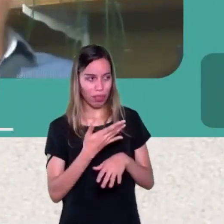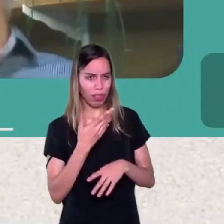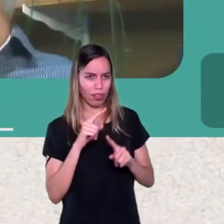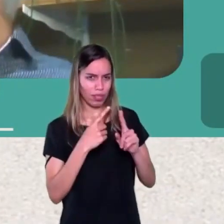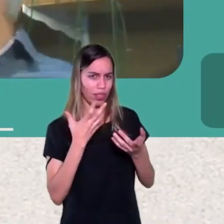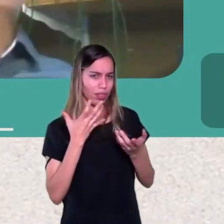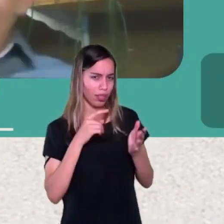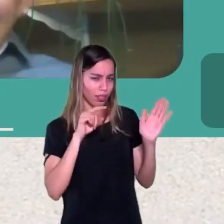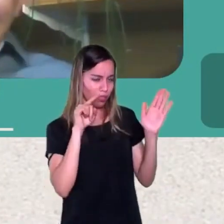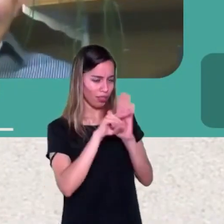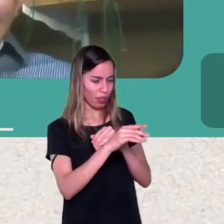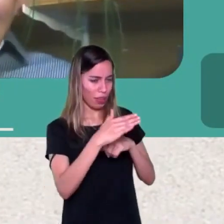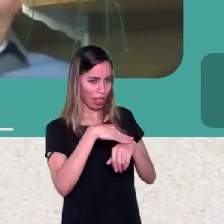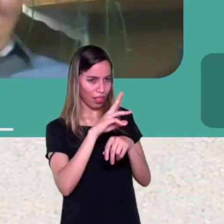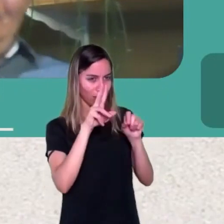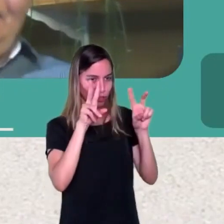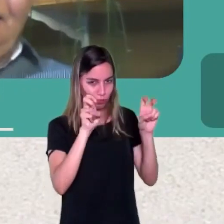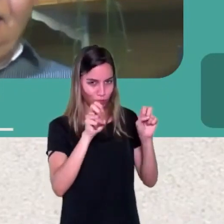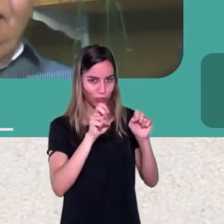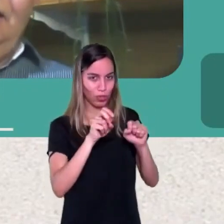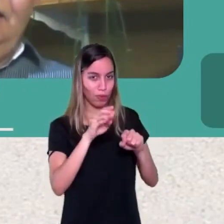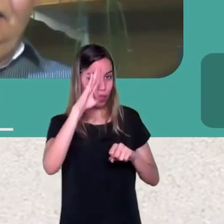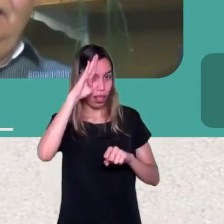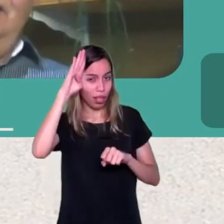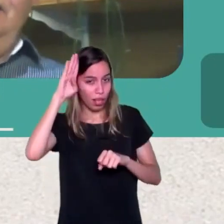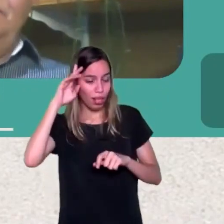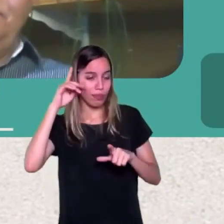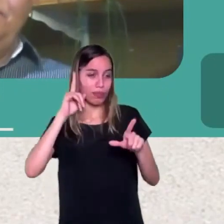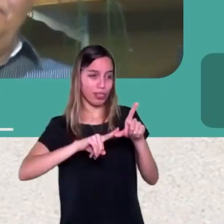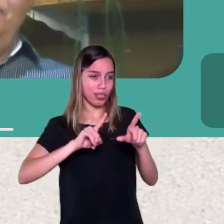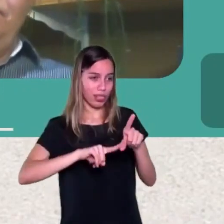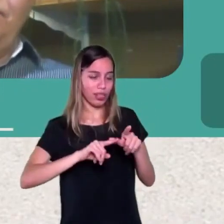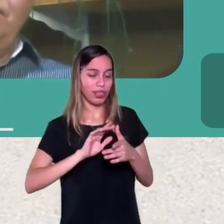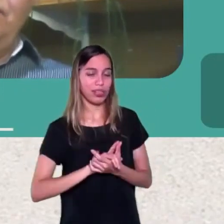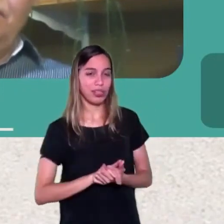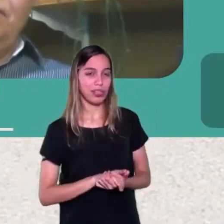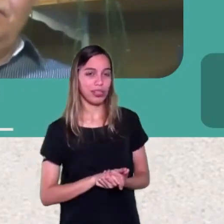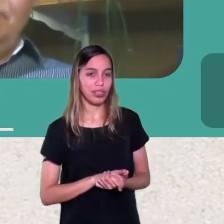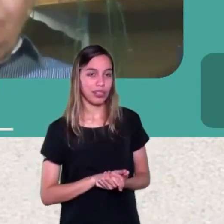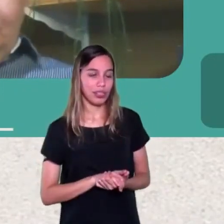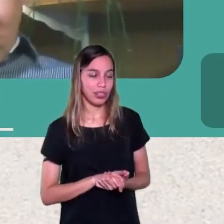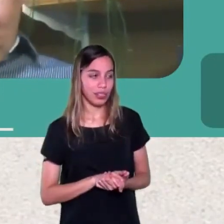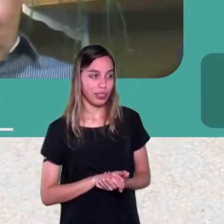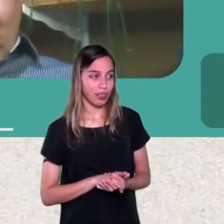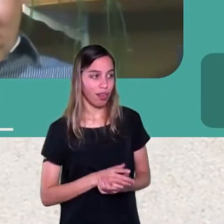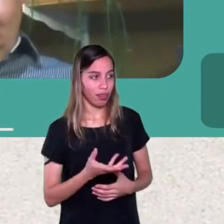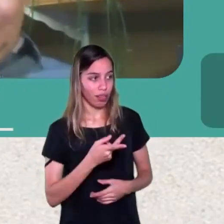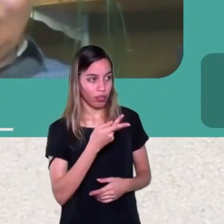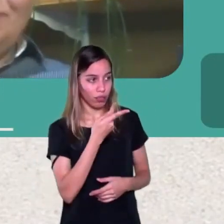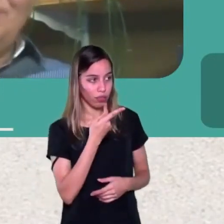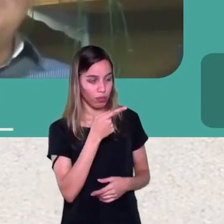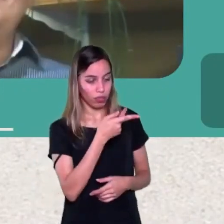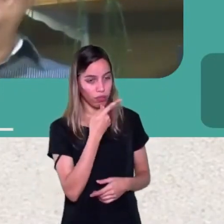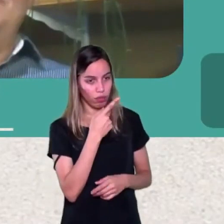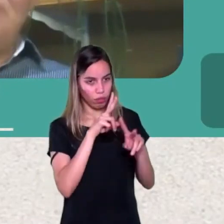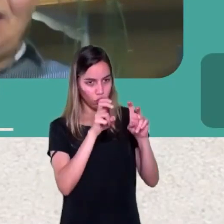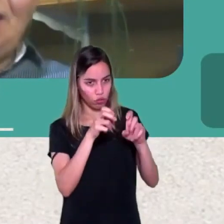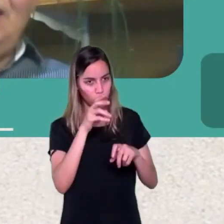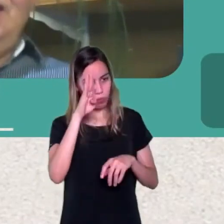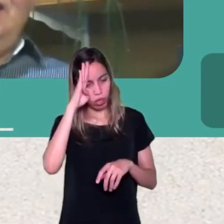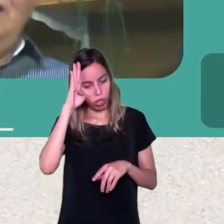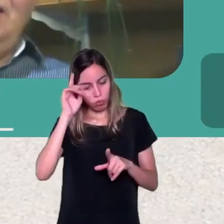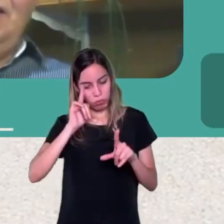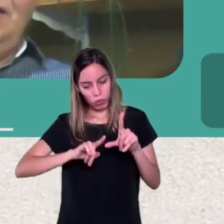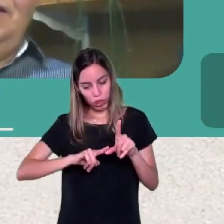a respeito da Academia Itaunense de Letras. Quero que você fale um pouco, né, dessa instituição que é tão importante, né,